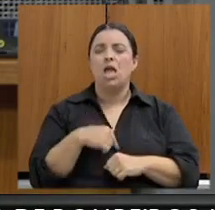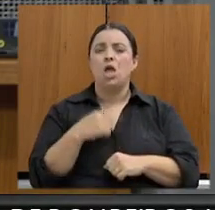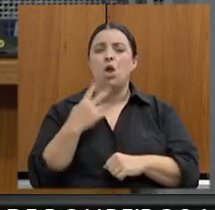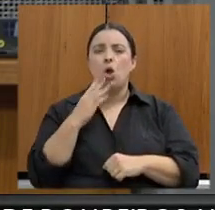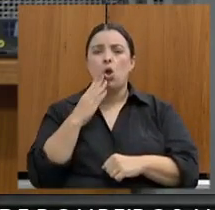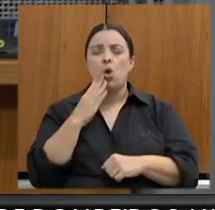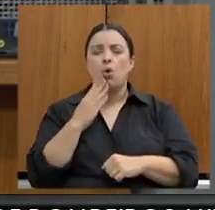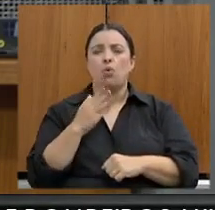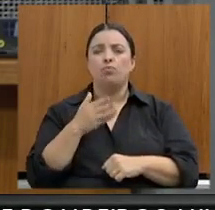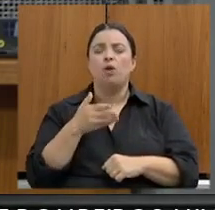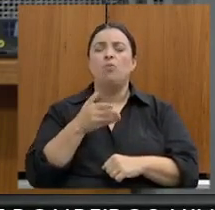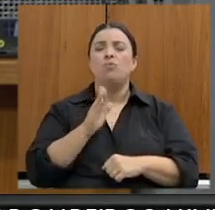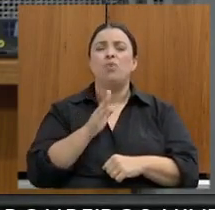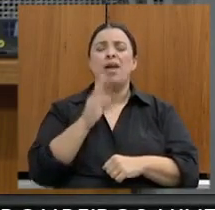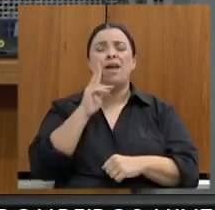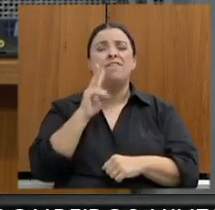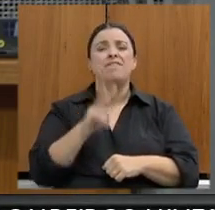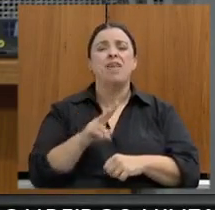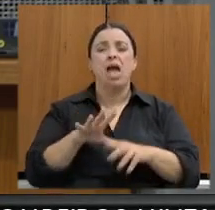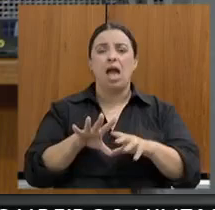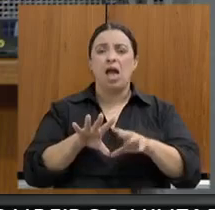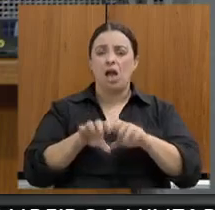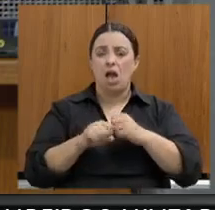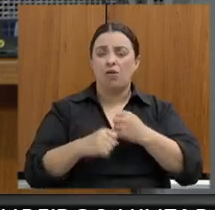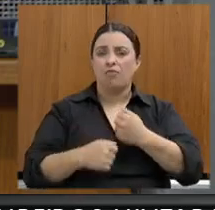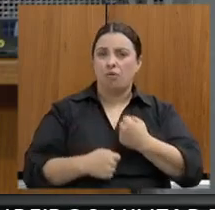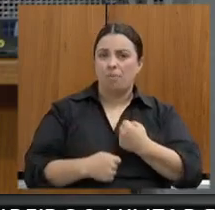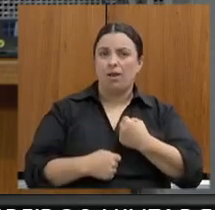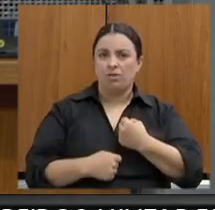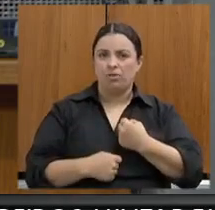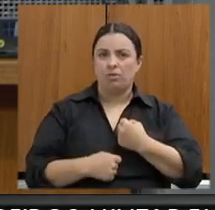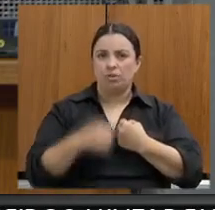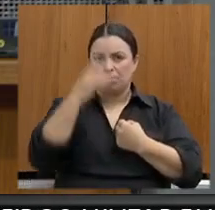lá na academia e